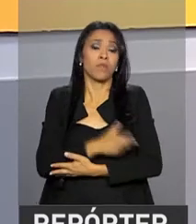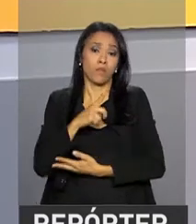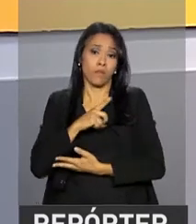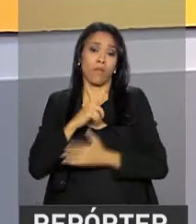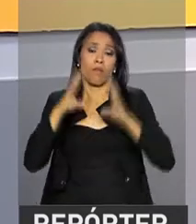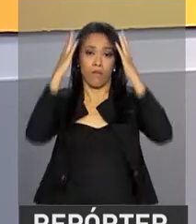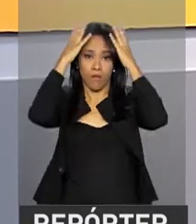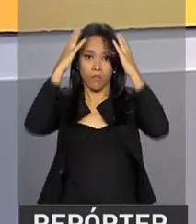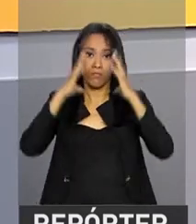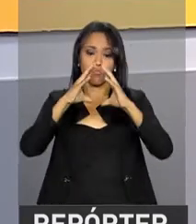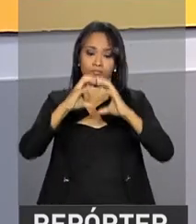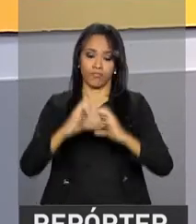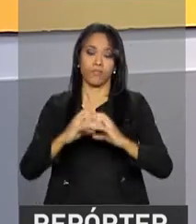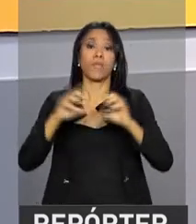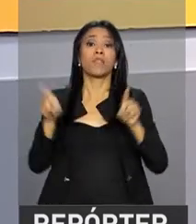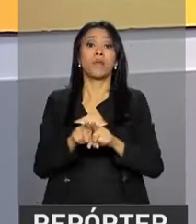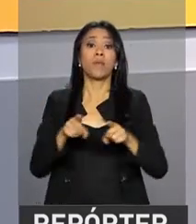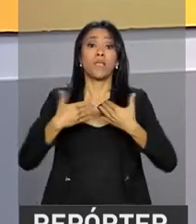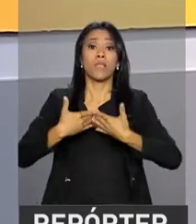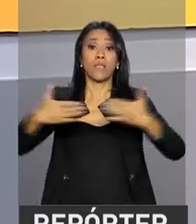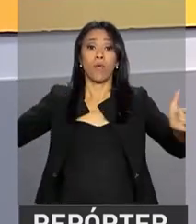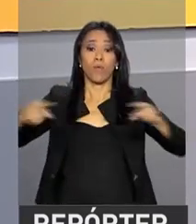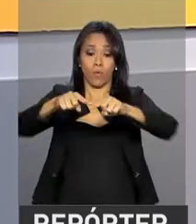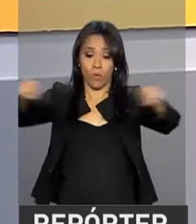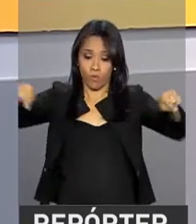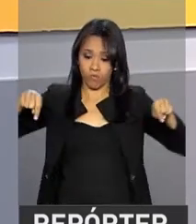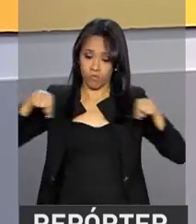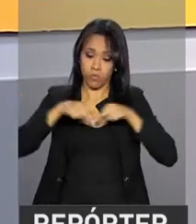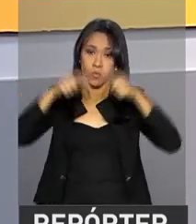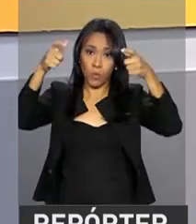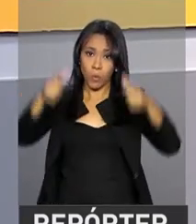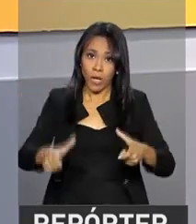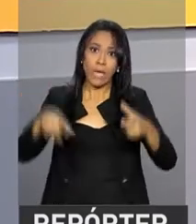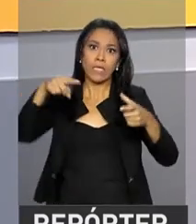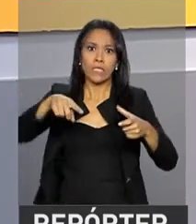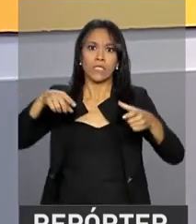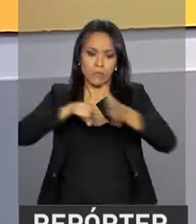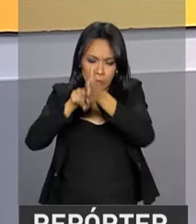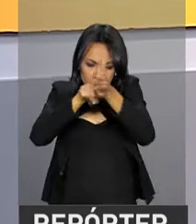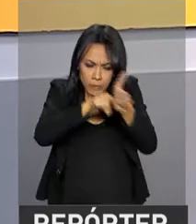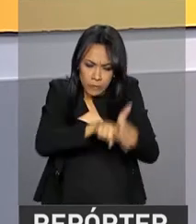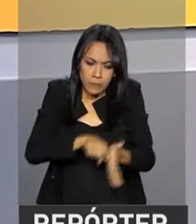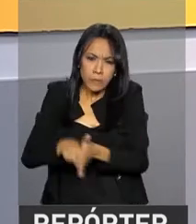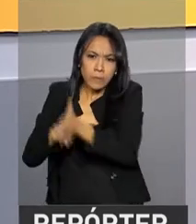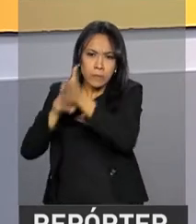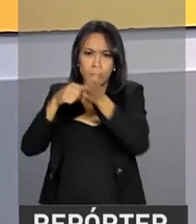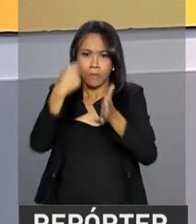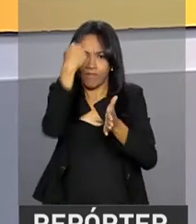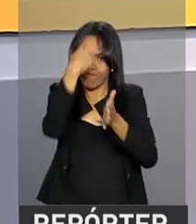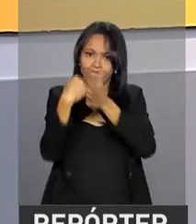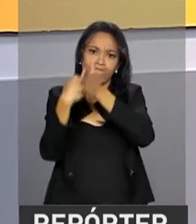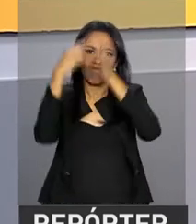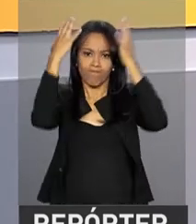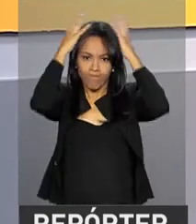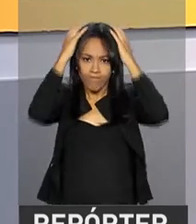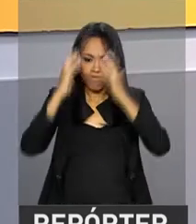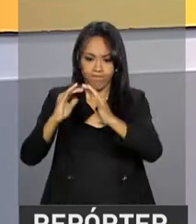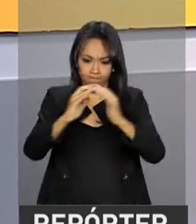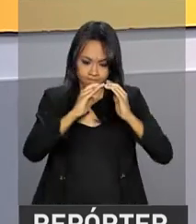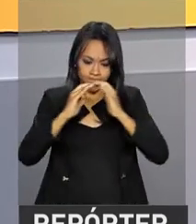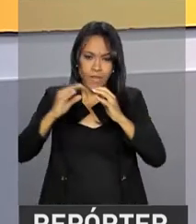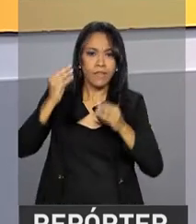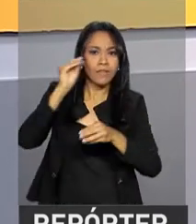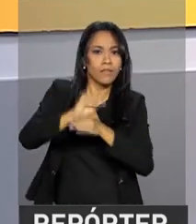inaugurou o centro de radiocirurgia do instituto que tem um único equipamento na rede pública de saúde do país para